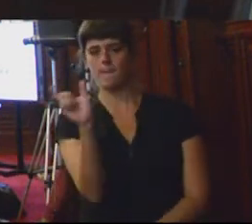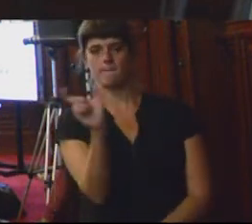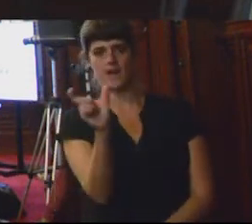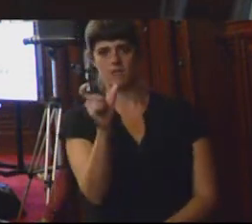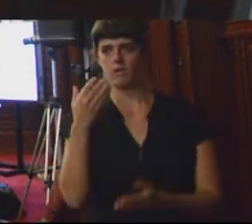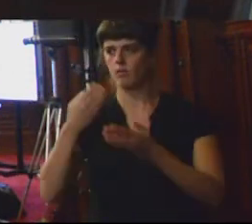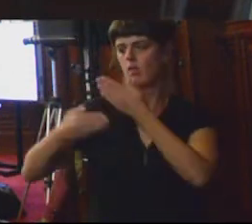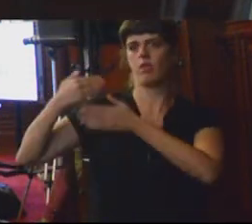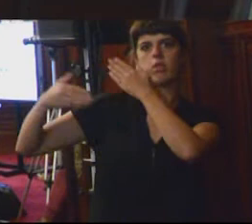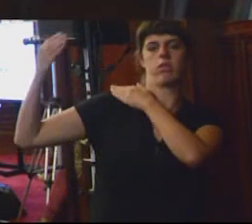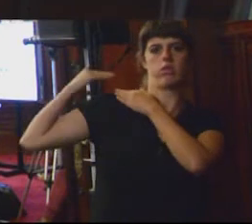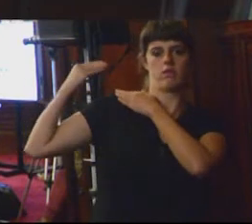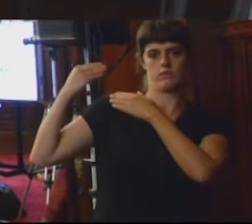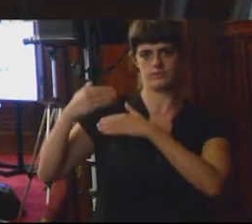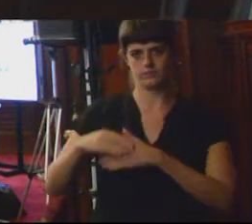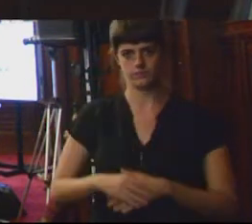regressão.